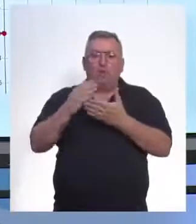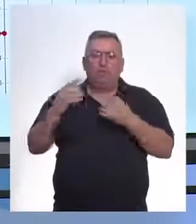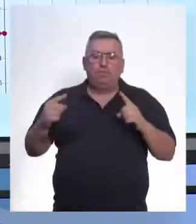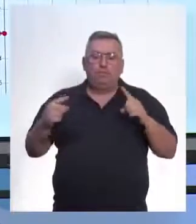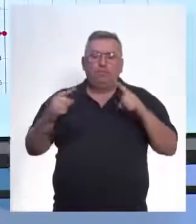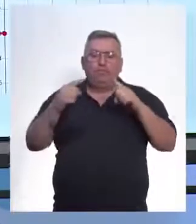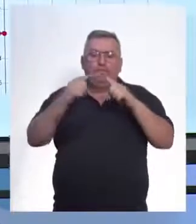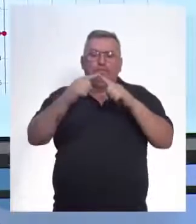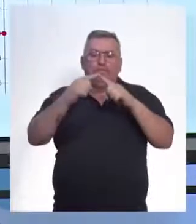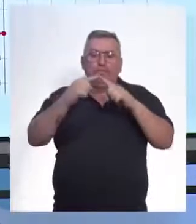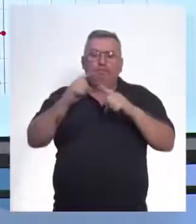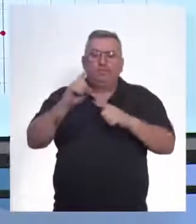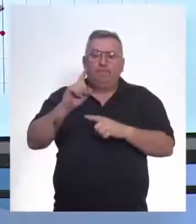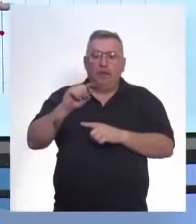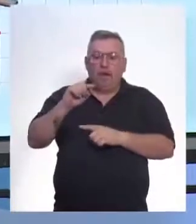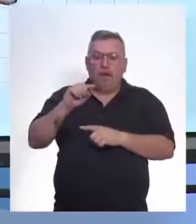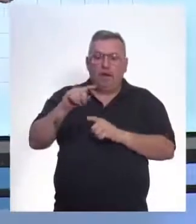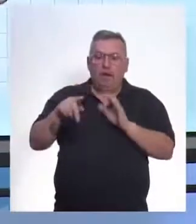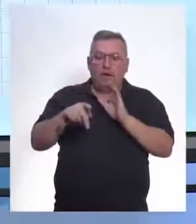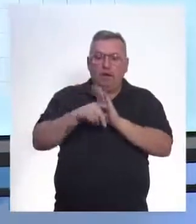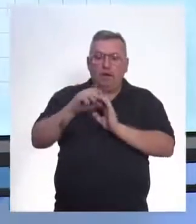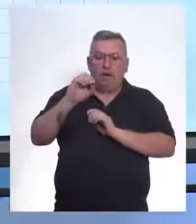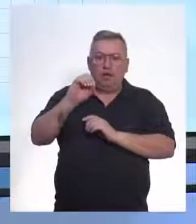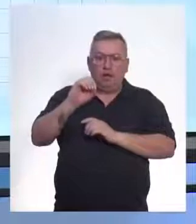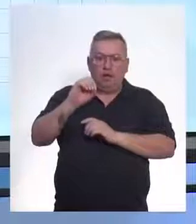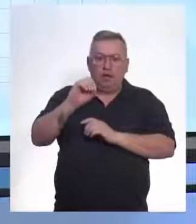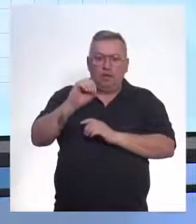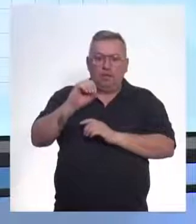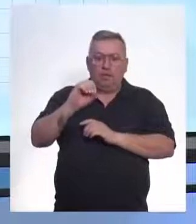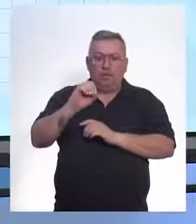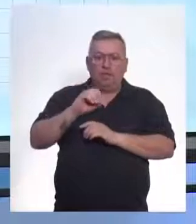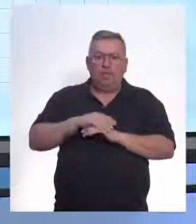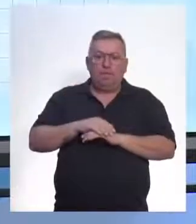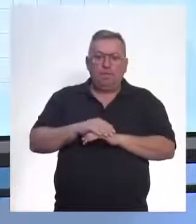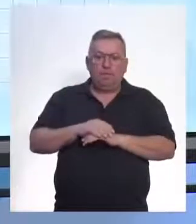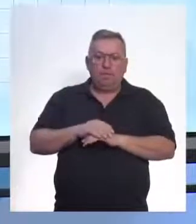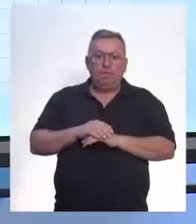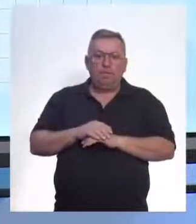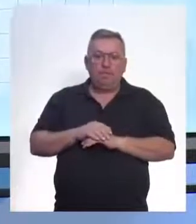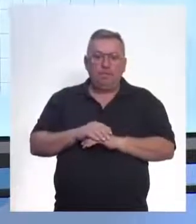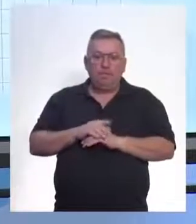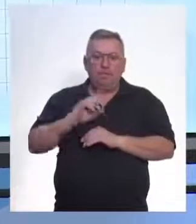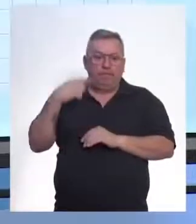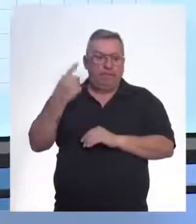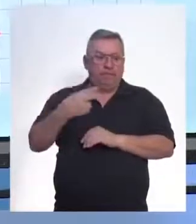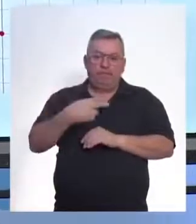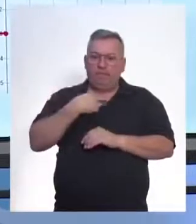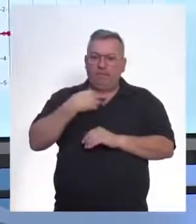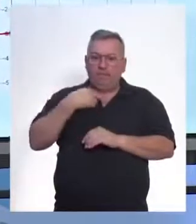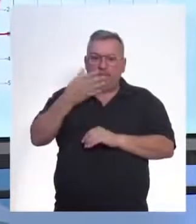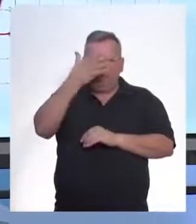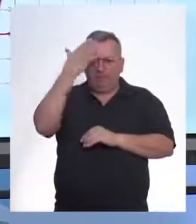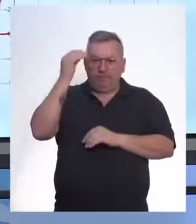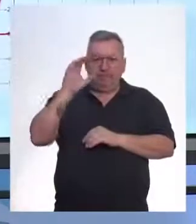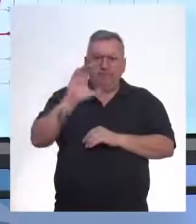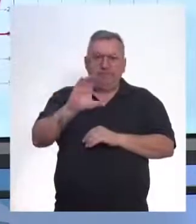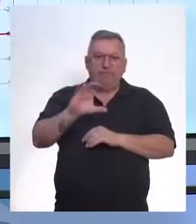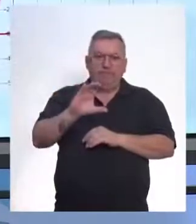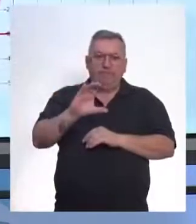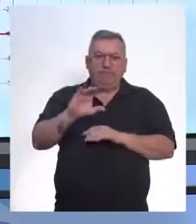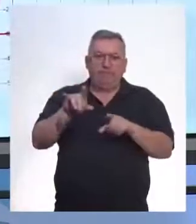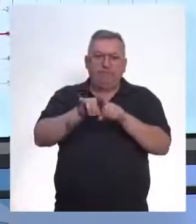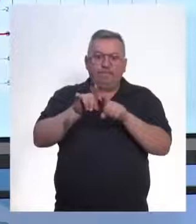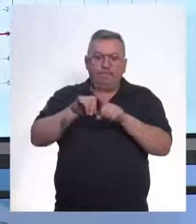se cruzam, que é bem no ponto 0, 0. A gente não pode esquecer isso.